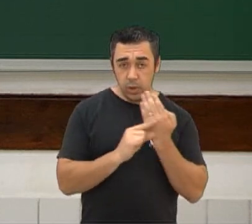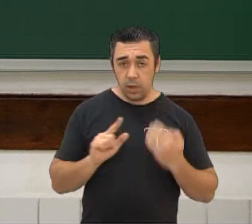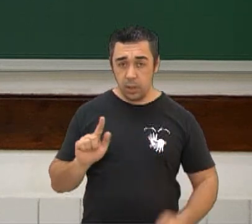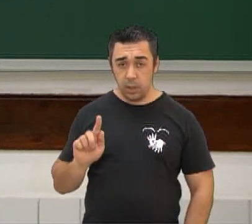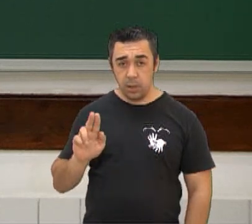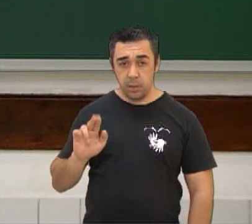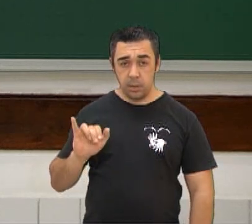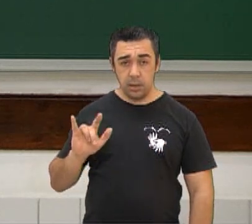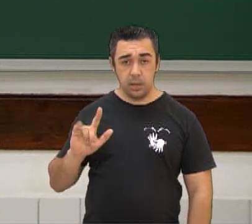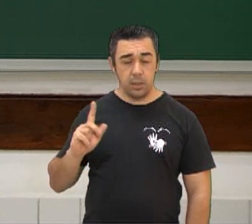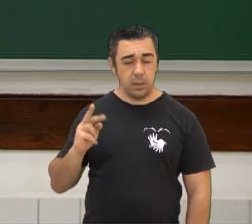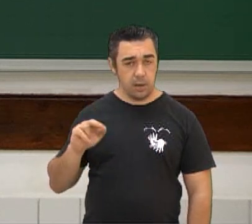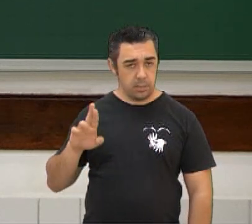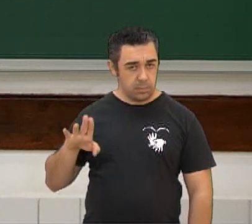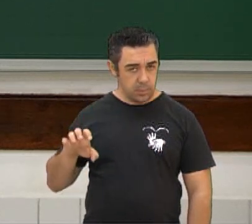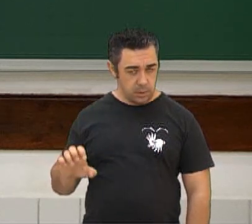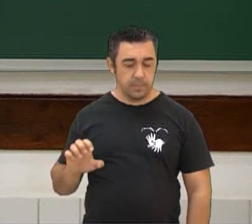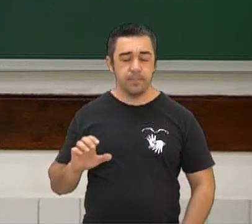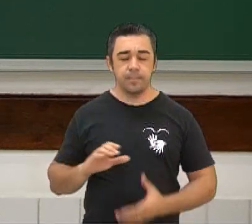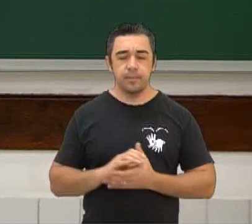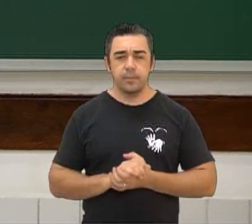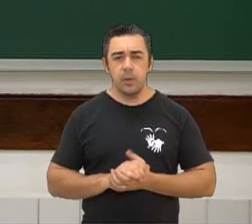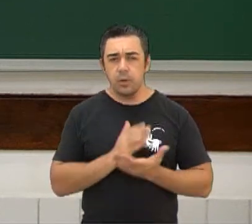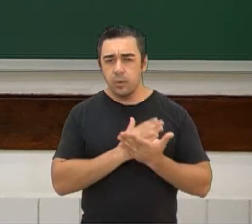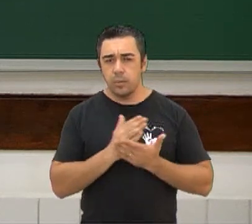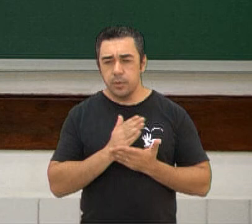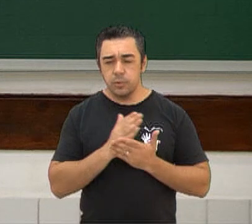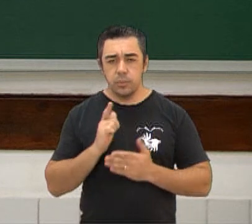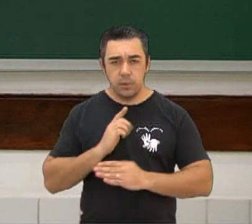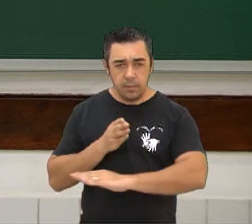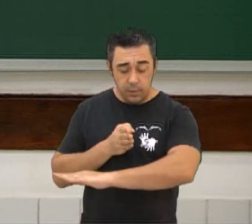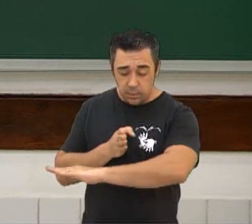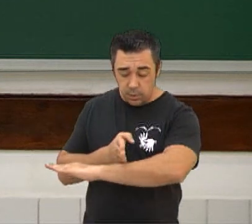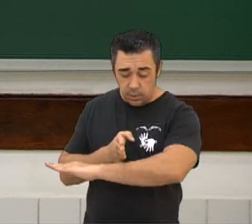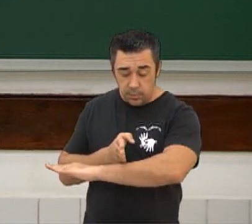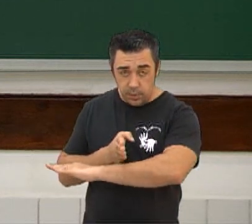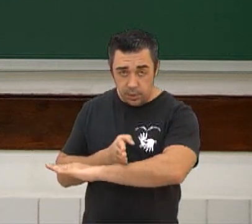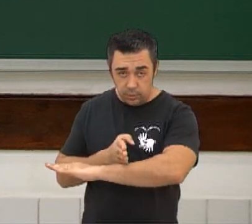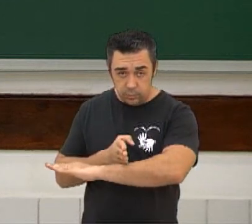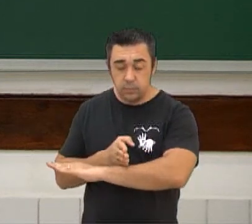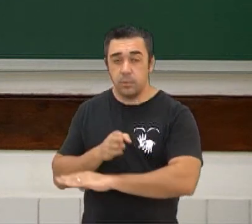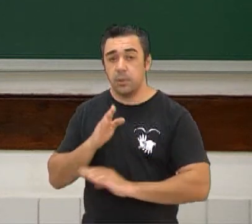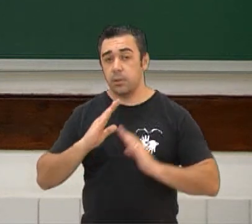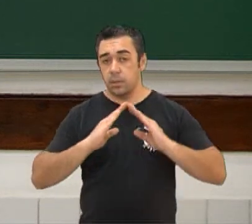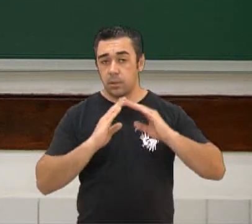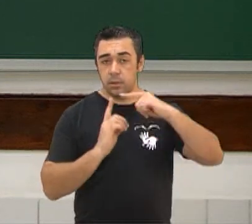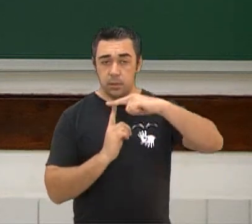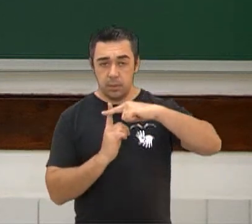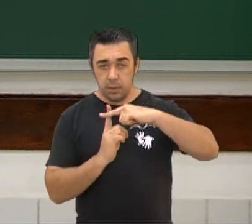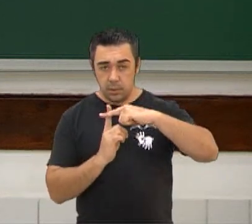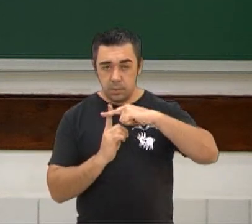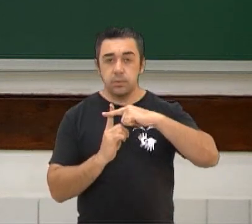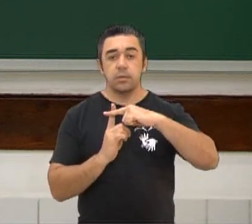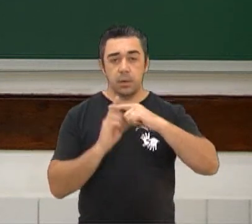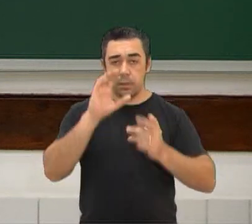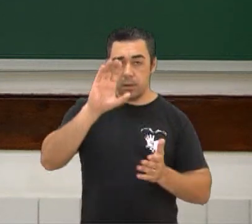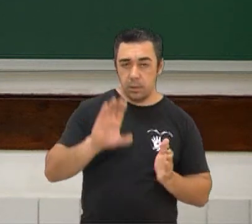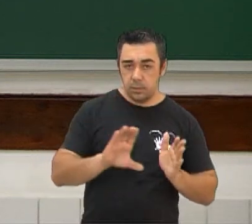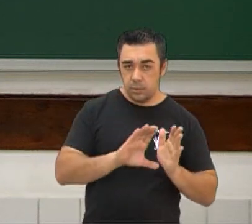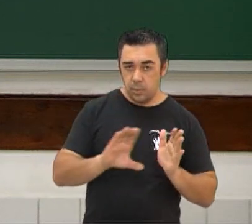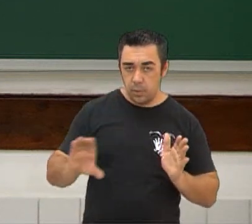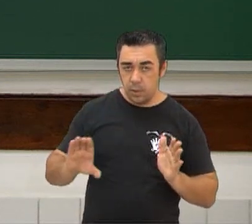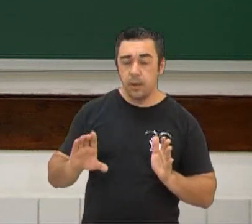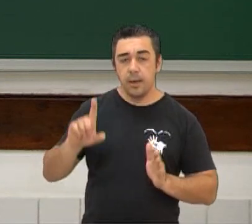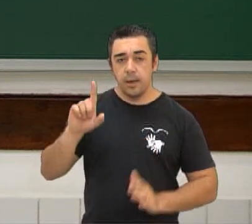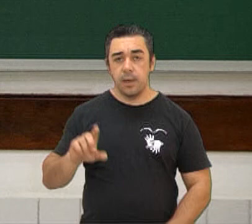assim. Começou lá a Idade Média, a igreja passa a ser a religião oficial do Império